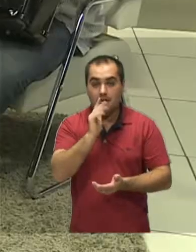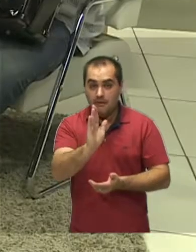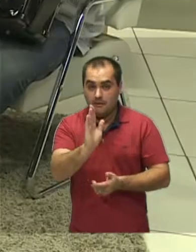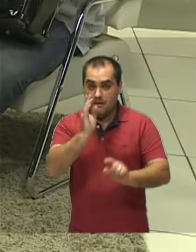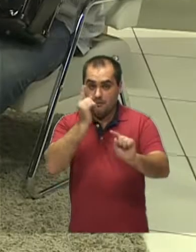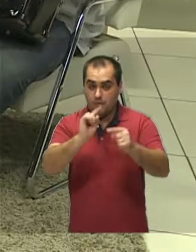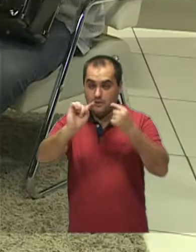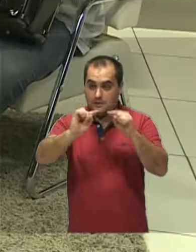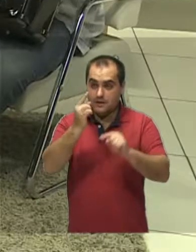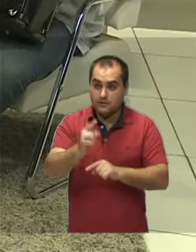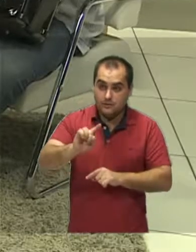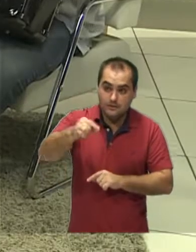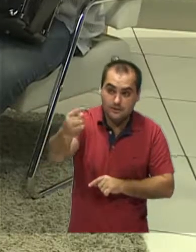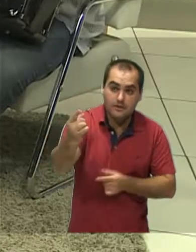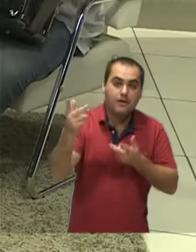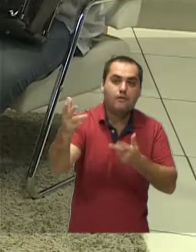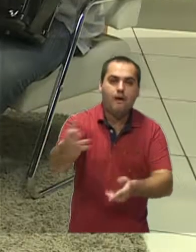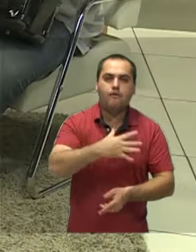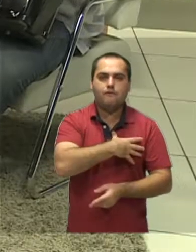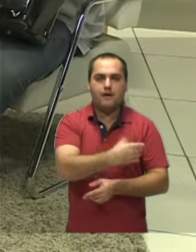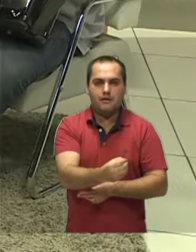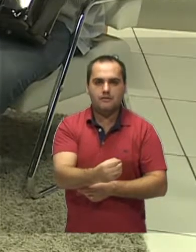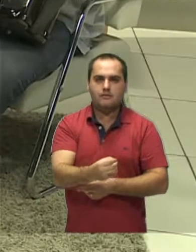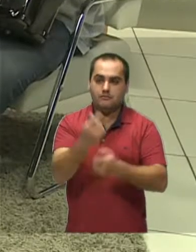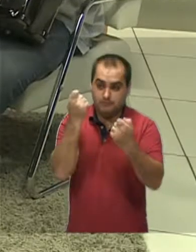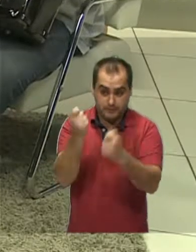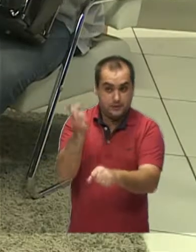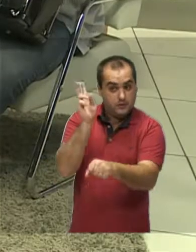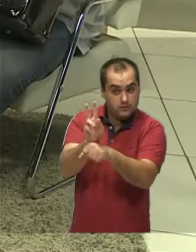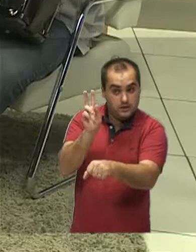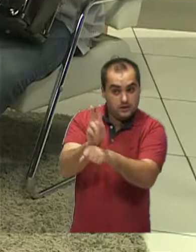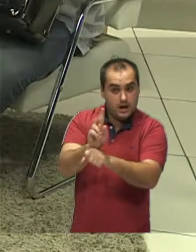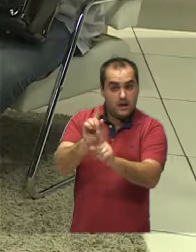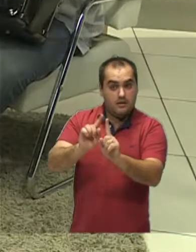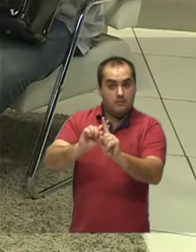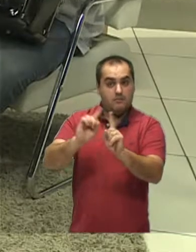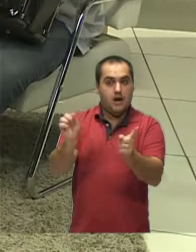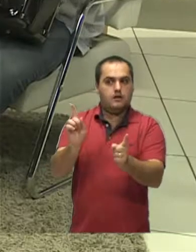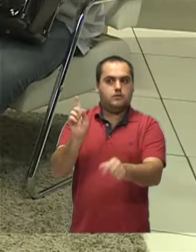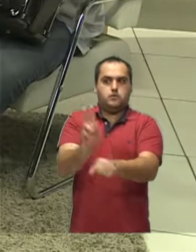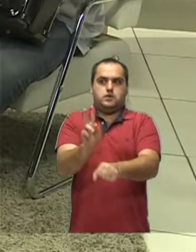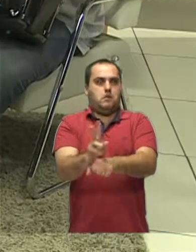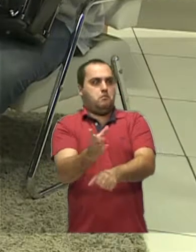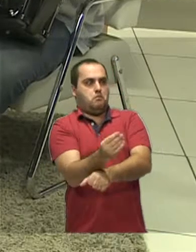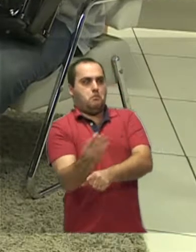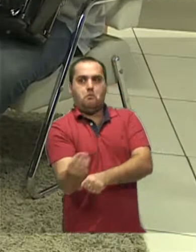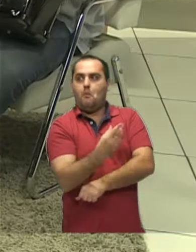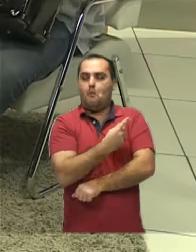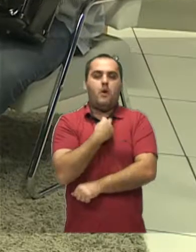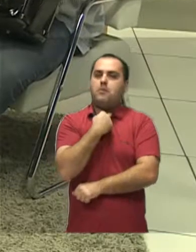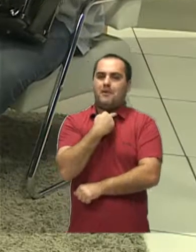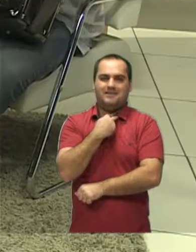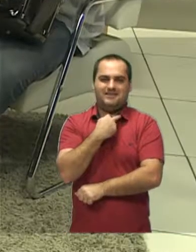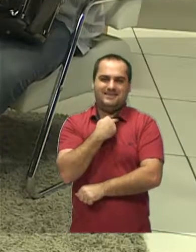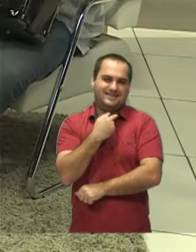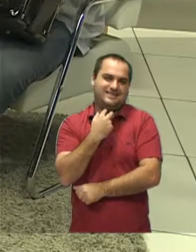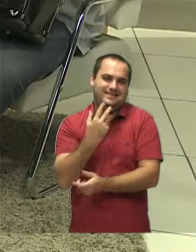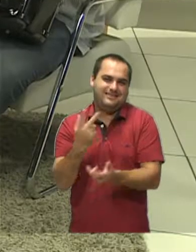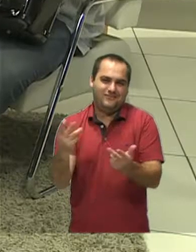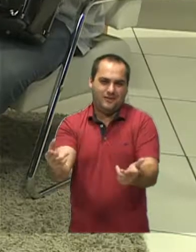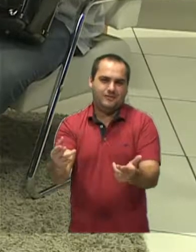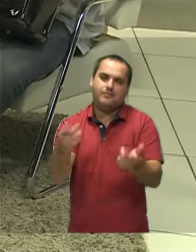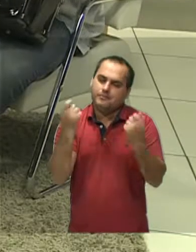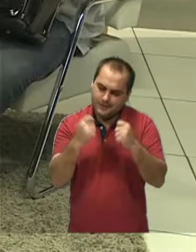música dos outros é que nem filho dos outros. Você tem que cuidar, mas também não pode ser aquele cuidado excessivo, né? Então, você tem que ter uma